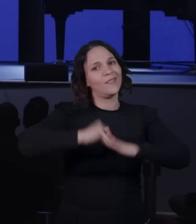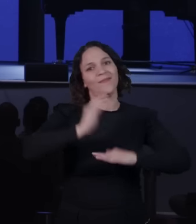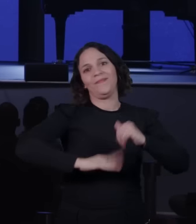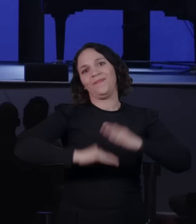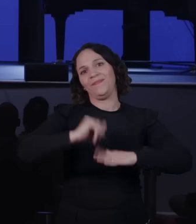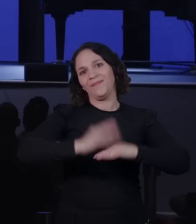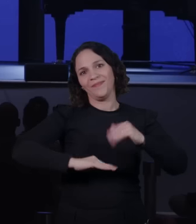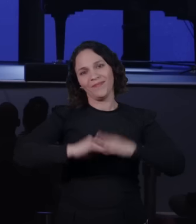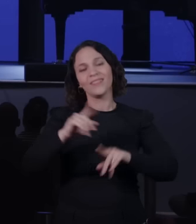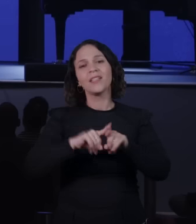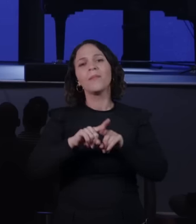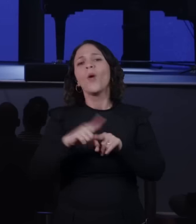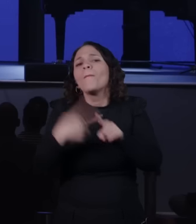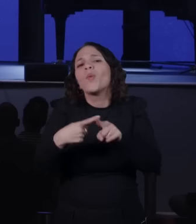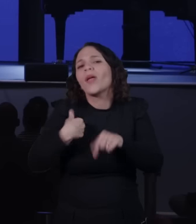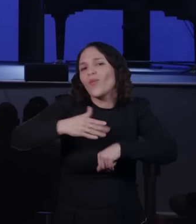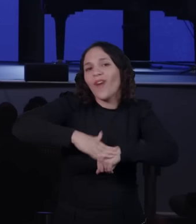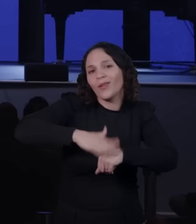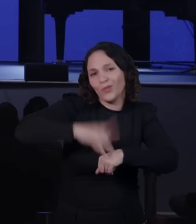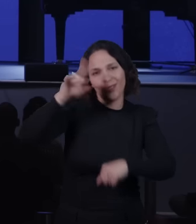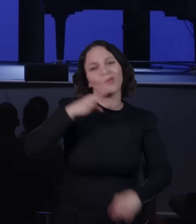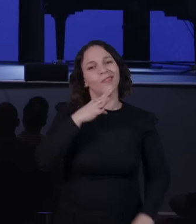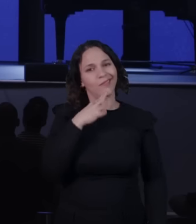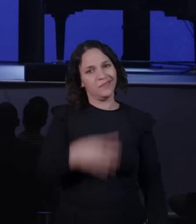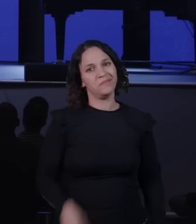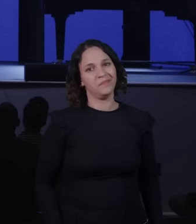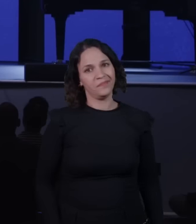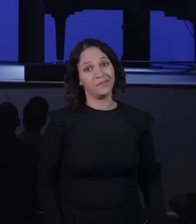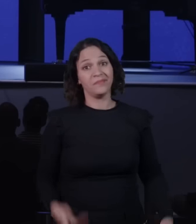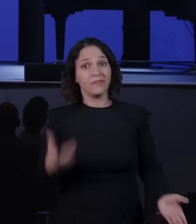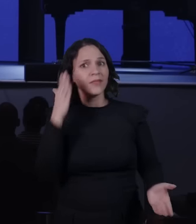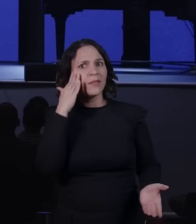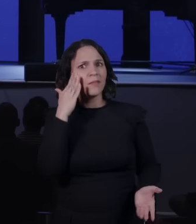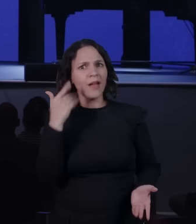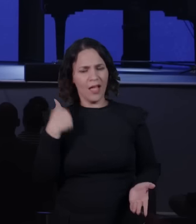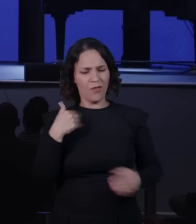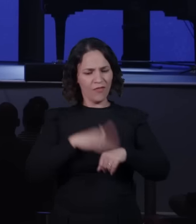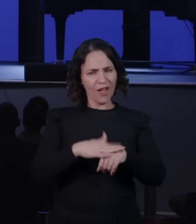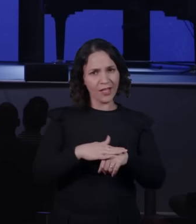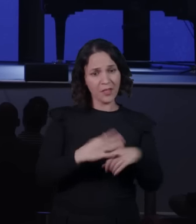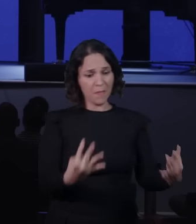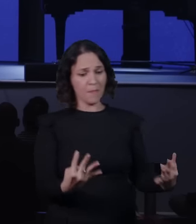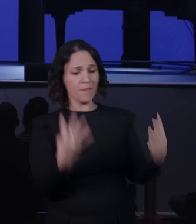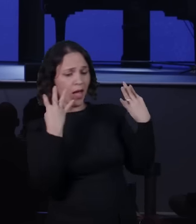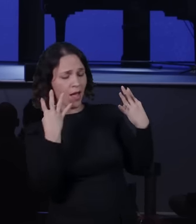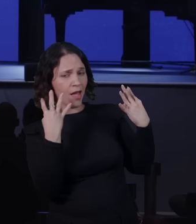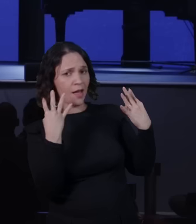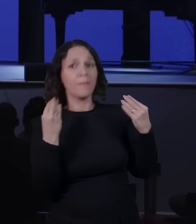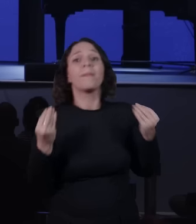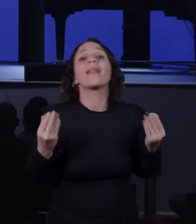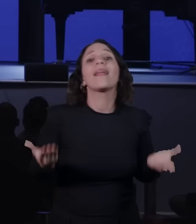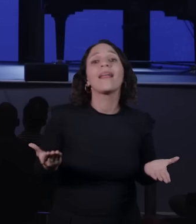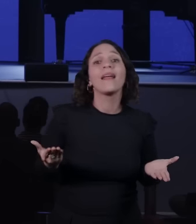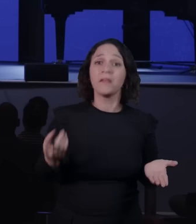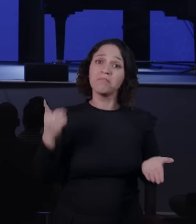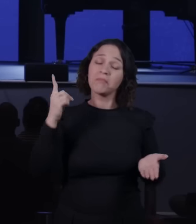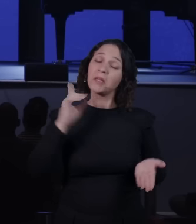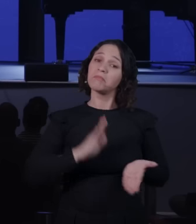conhece as nossas motivações. Sabe por que nós fazemos e para quem fazemos e o quanto fazemos. E Ele faz um